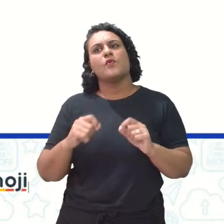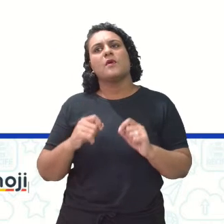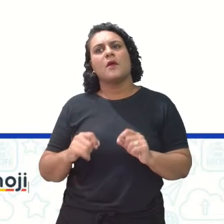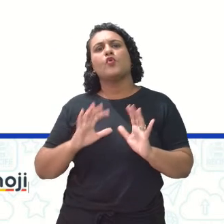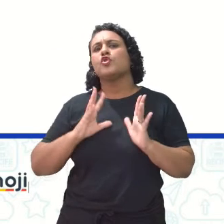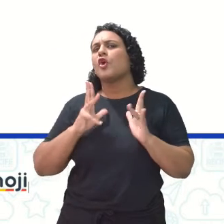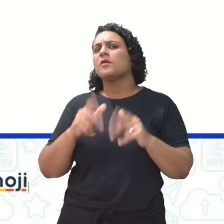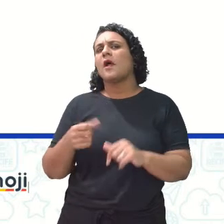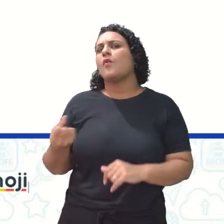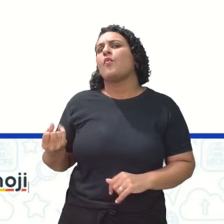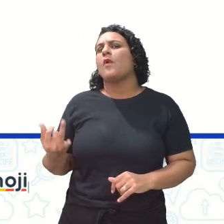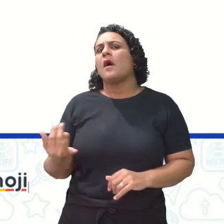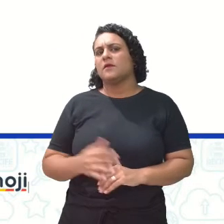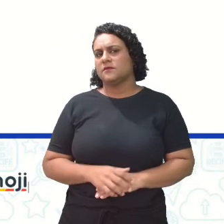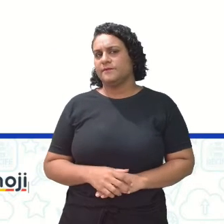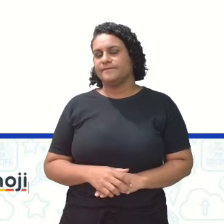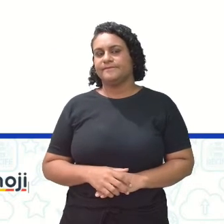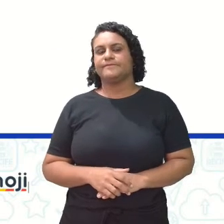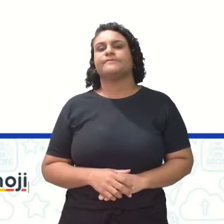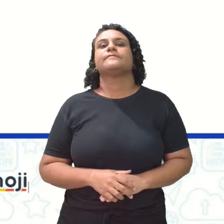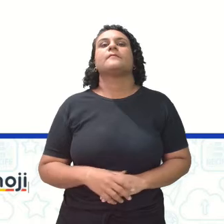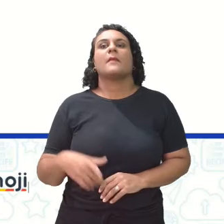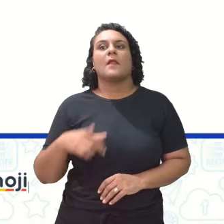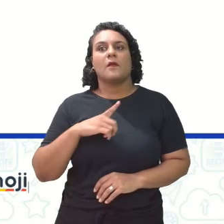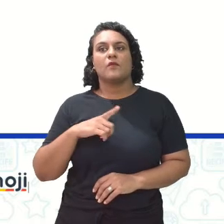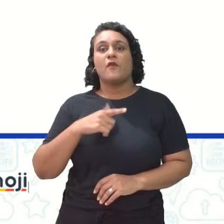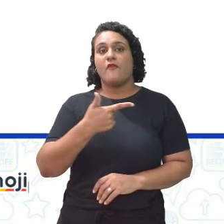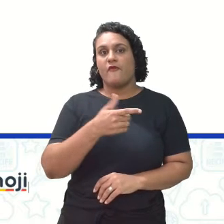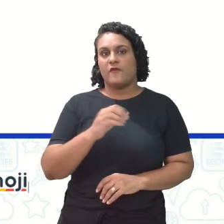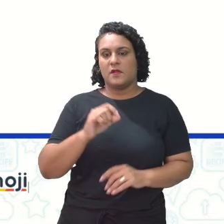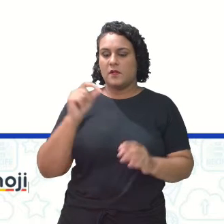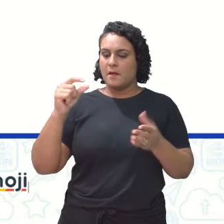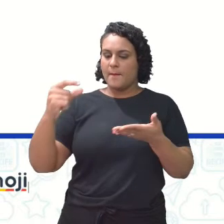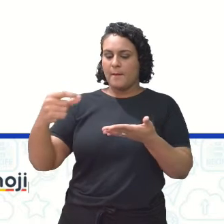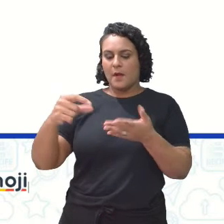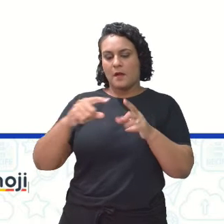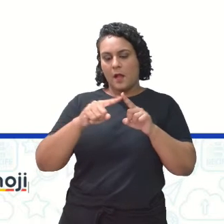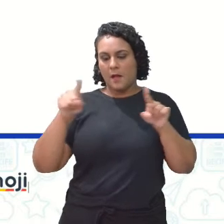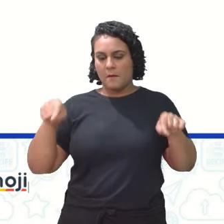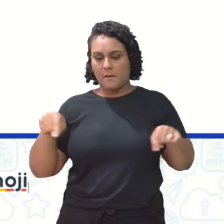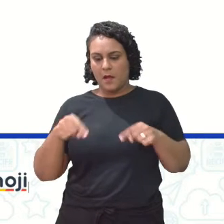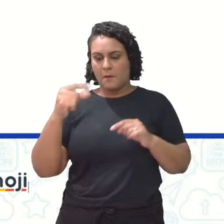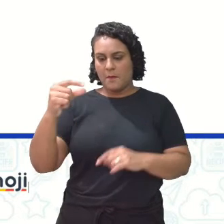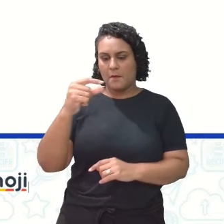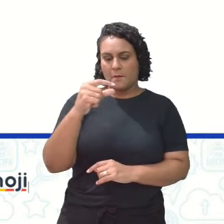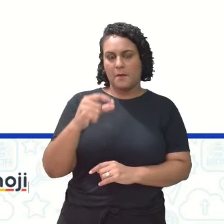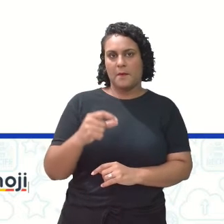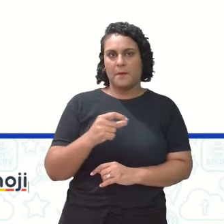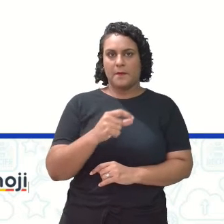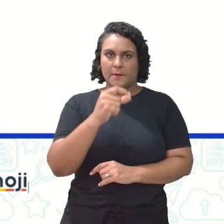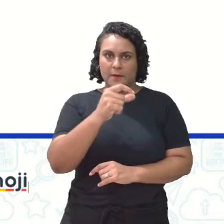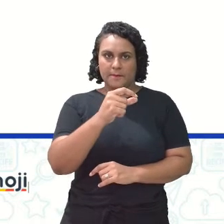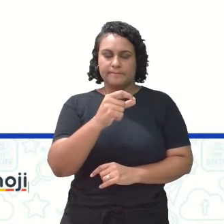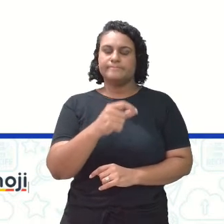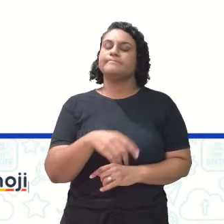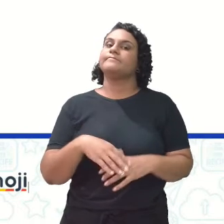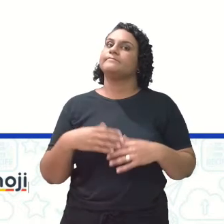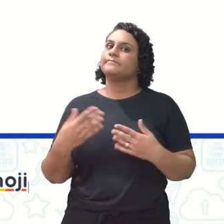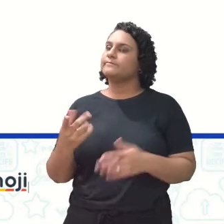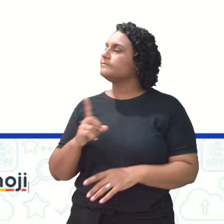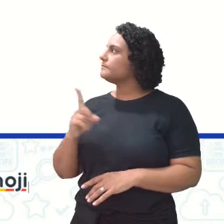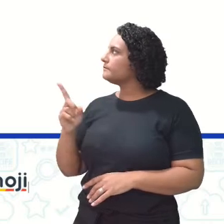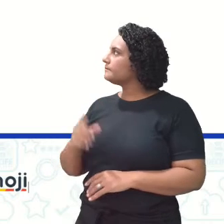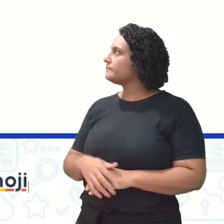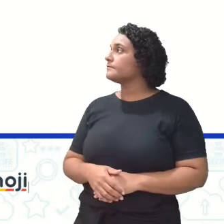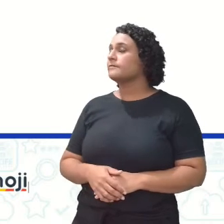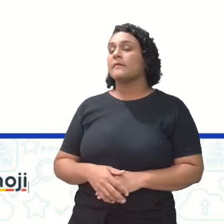total, né? Então, eu tenho aí, ó, 20 pedacinhos iguais. E Rafael comeu